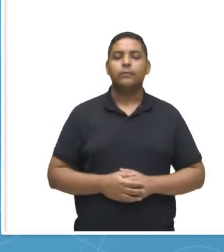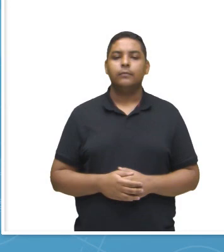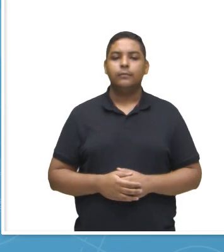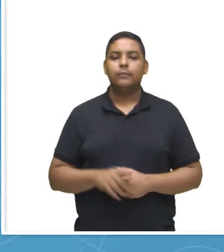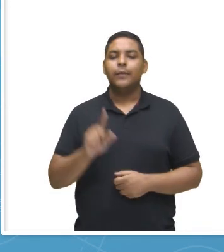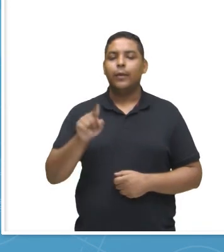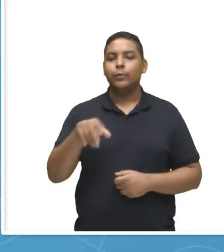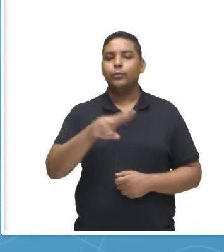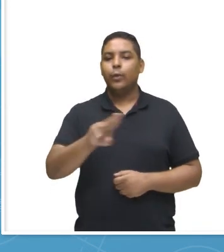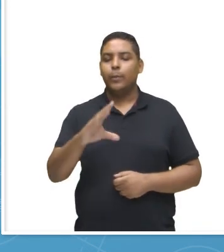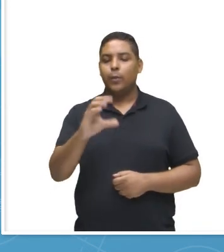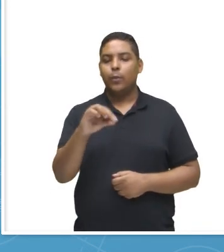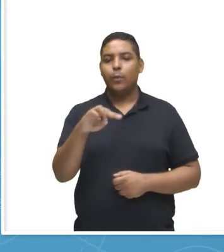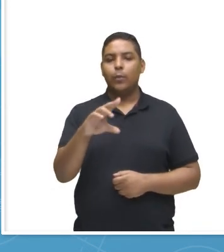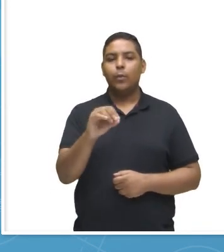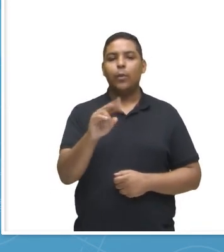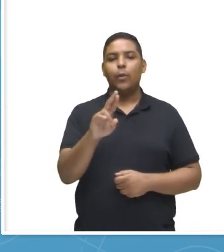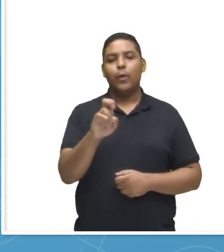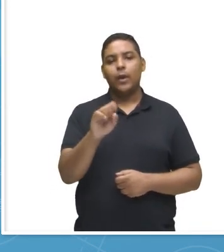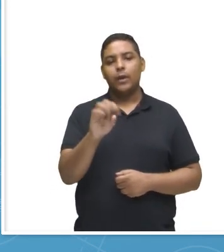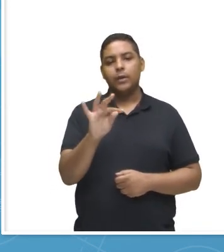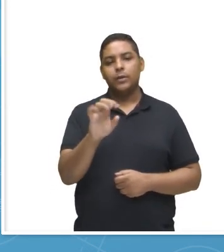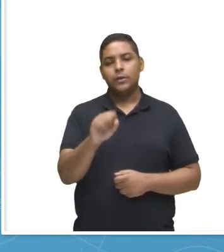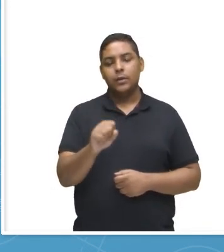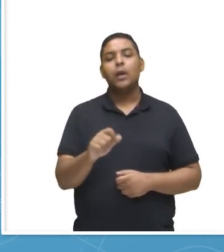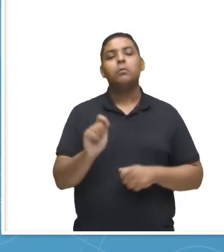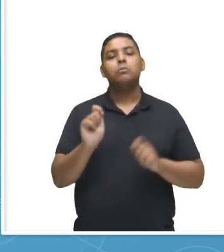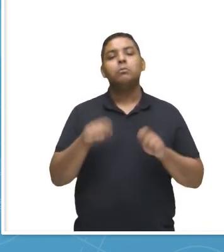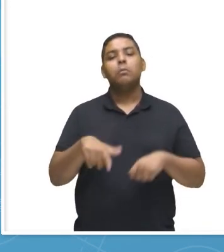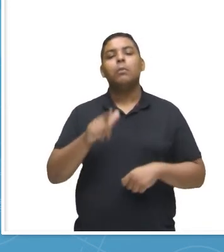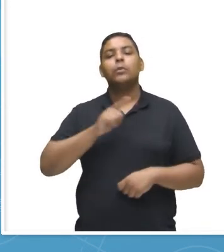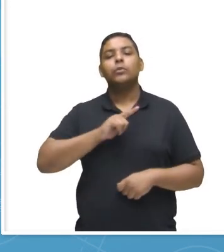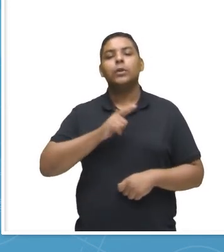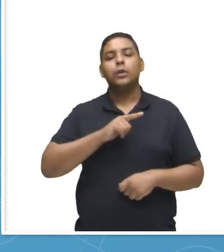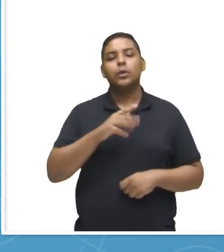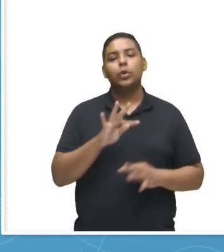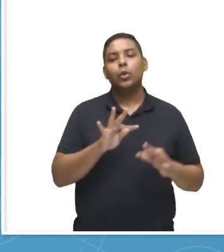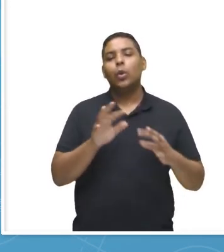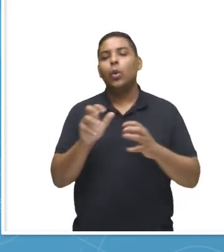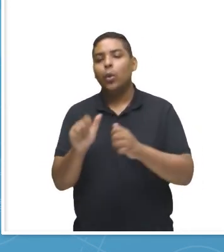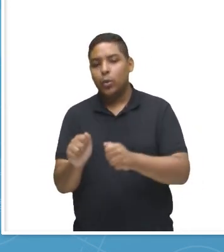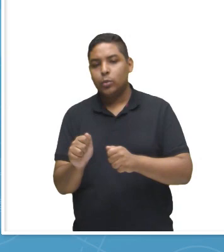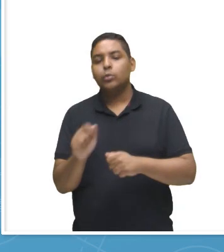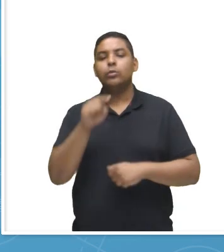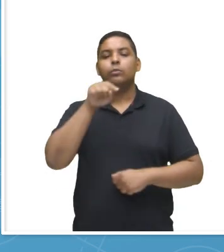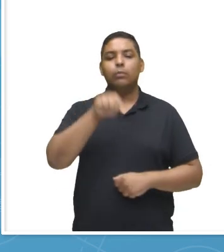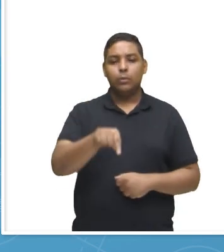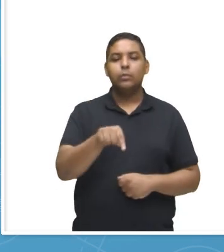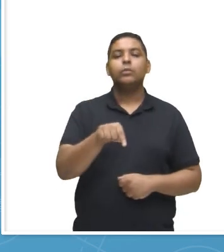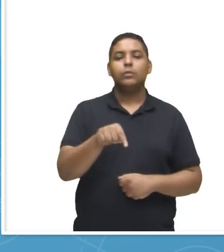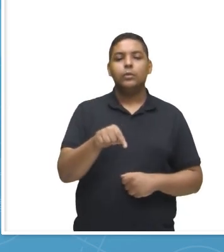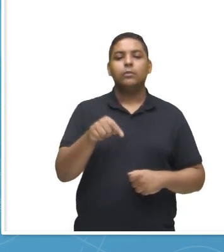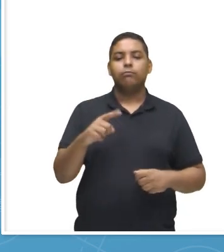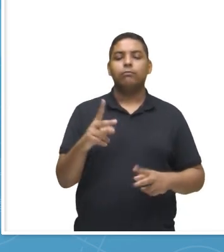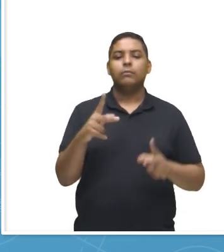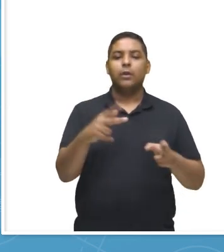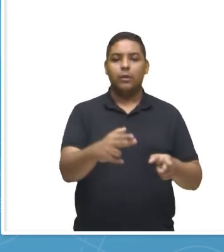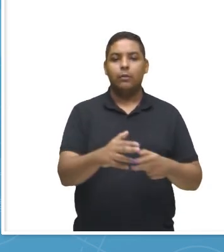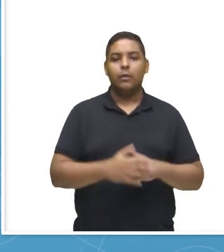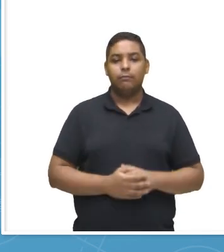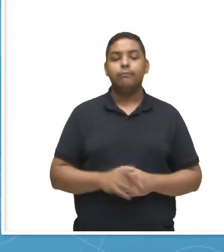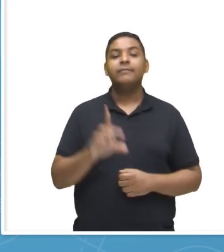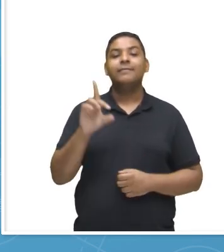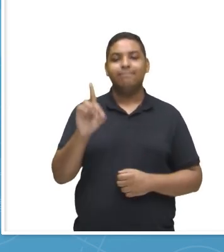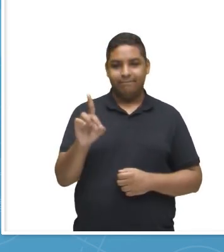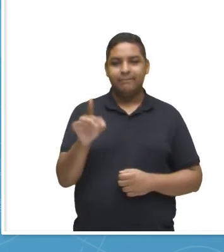concorrentes. Né? Possuem todos os pontos em comum. Perfeito, porque nesse caso, podemos até afirmar que as